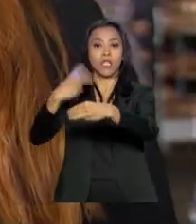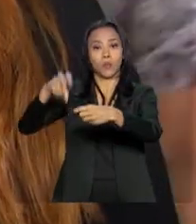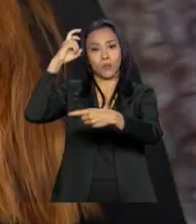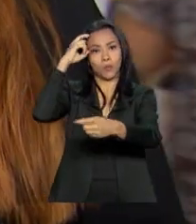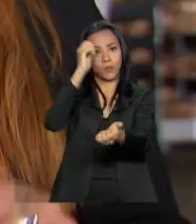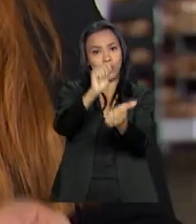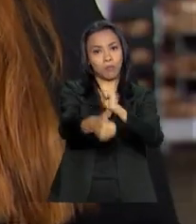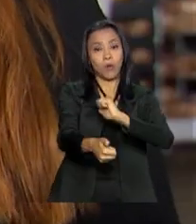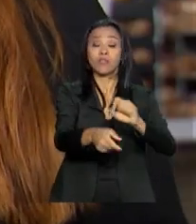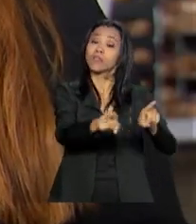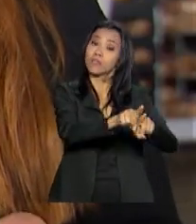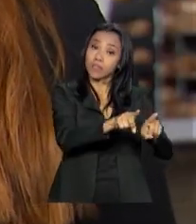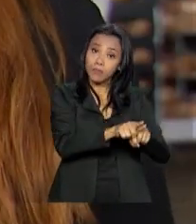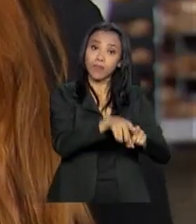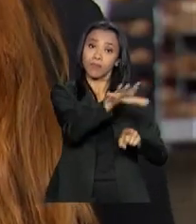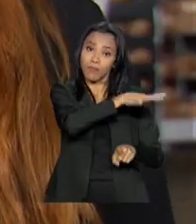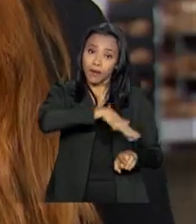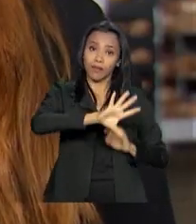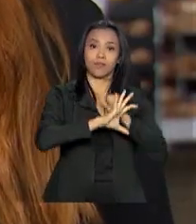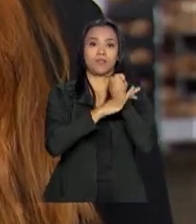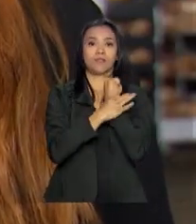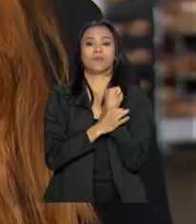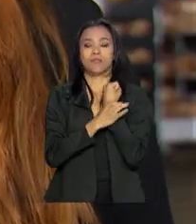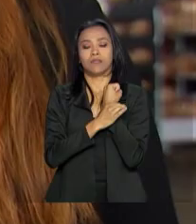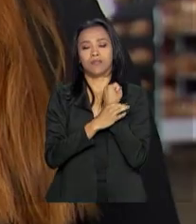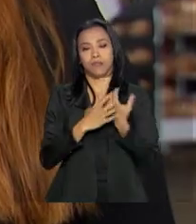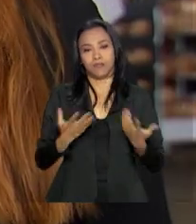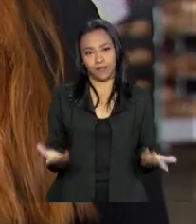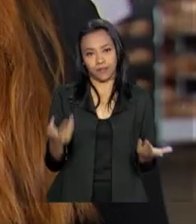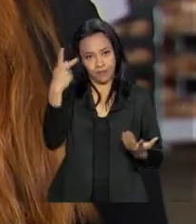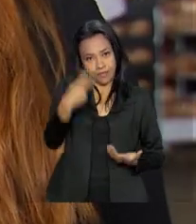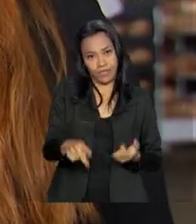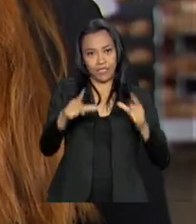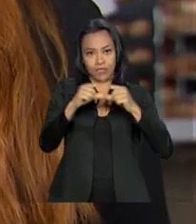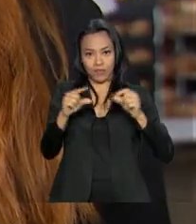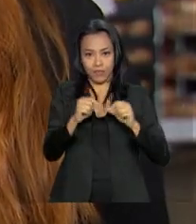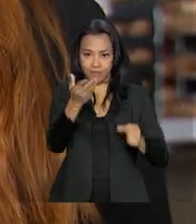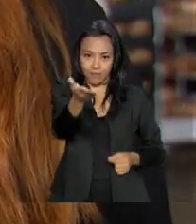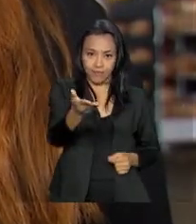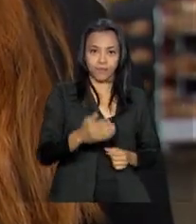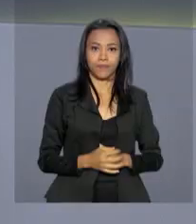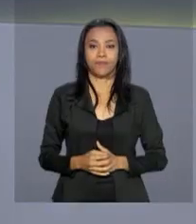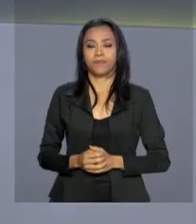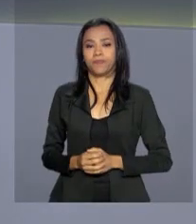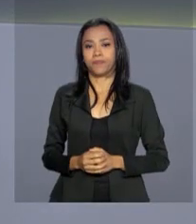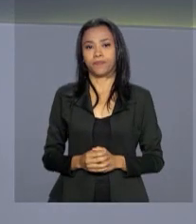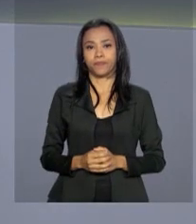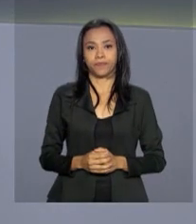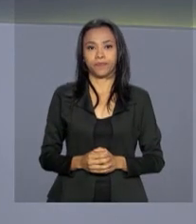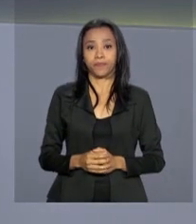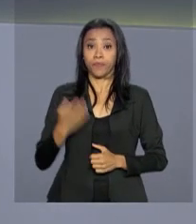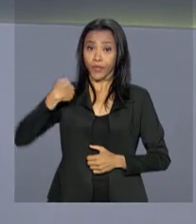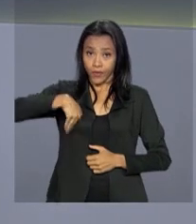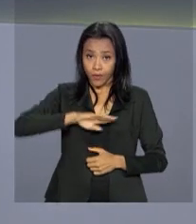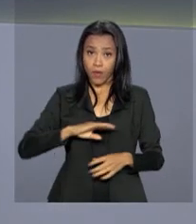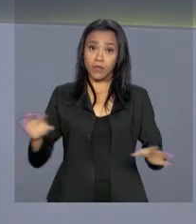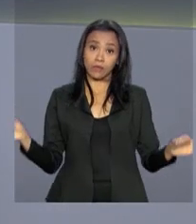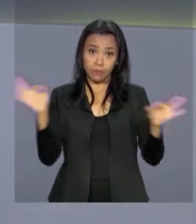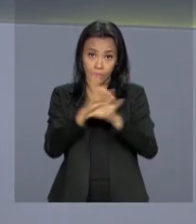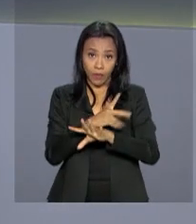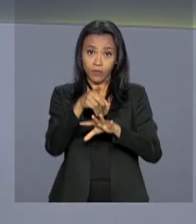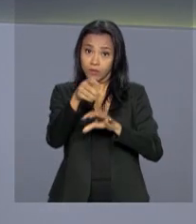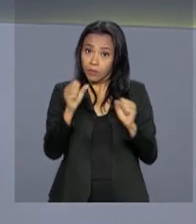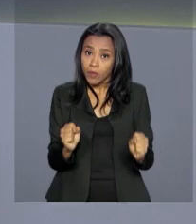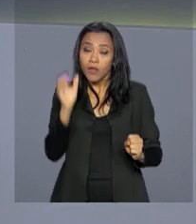esporte e também para a área de segurança pública de brasília cleide lopes nós ficamos por aqui você